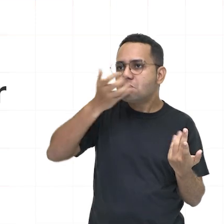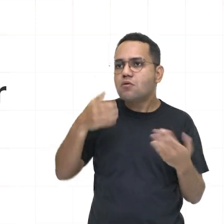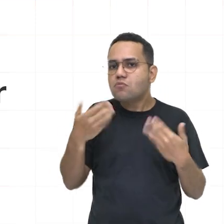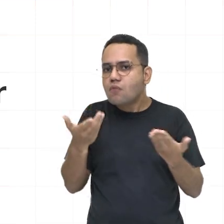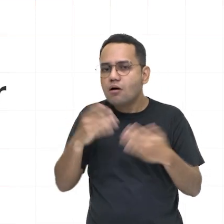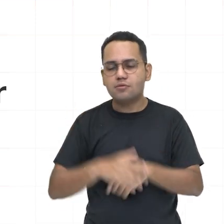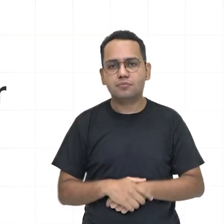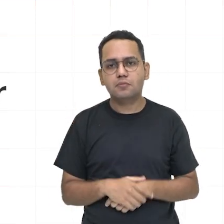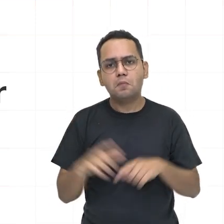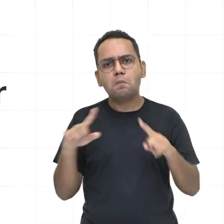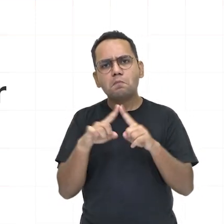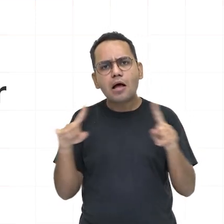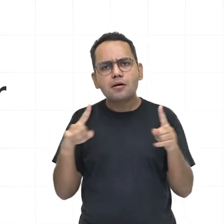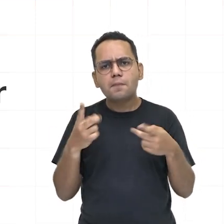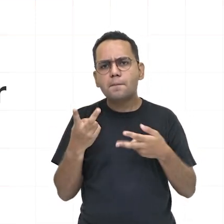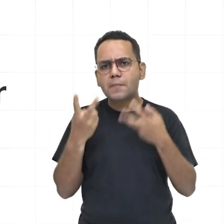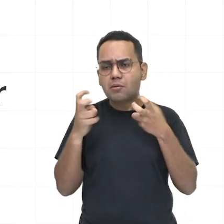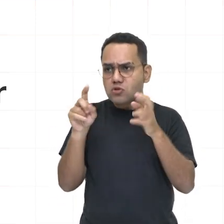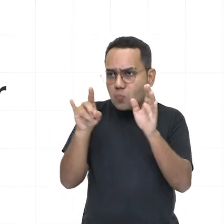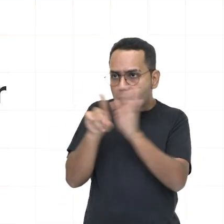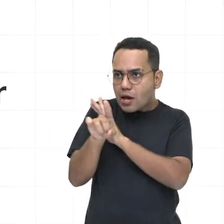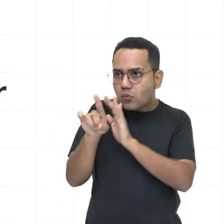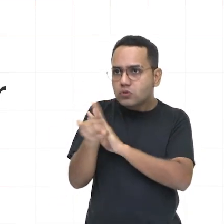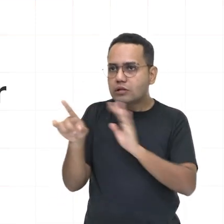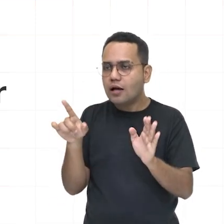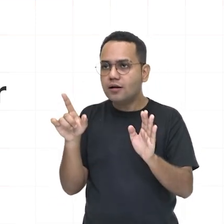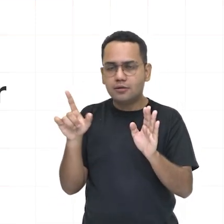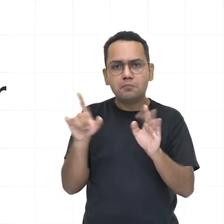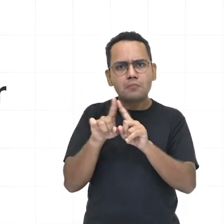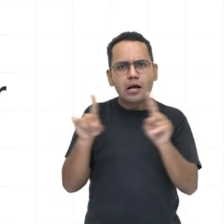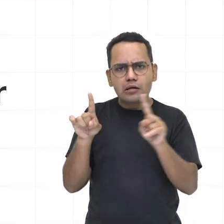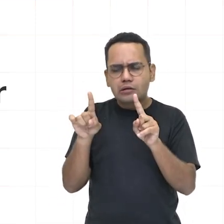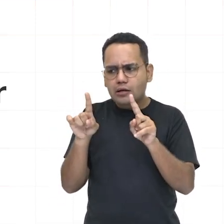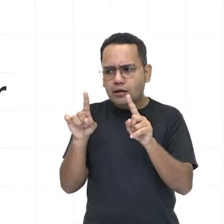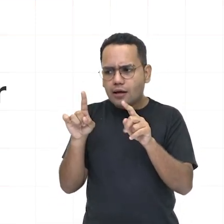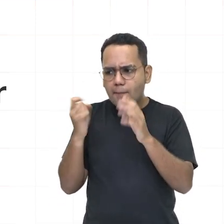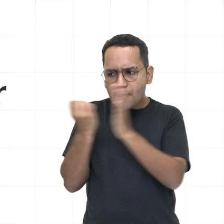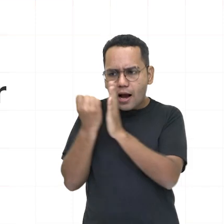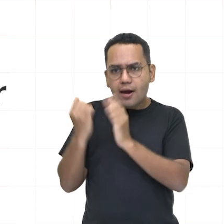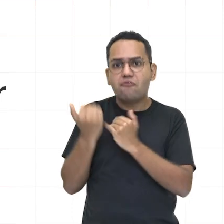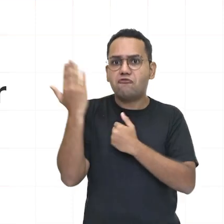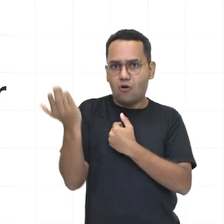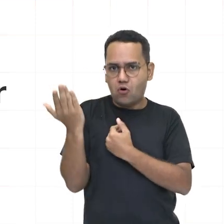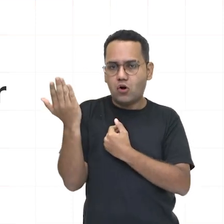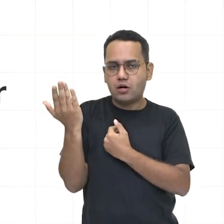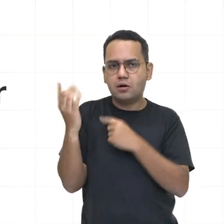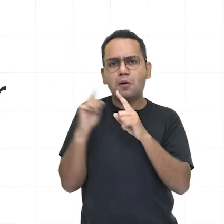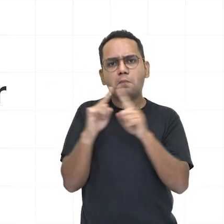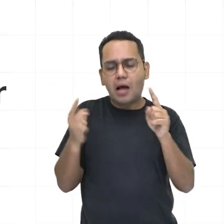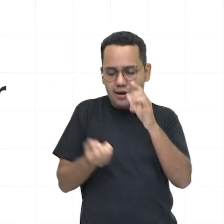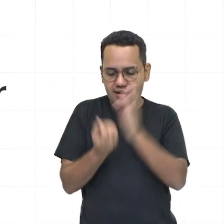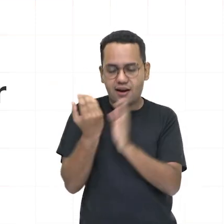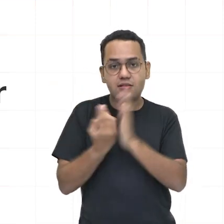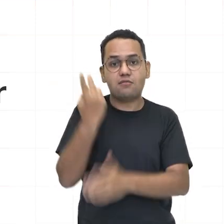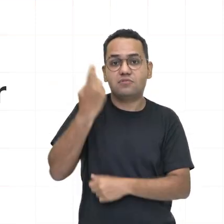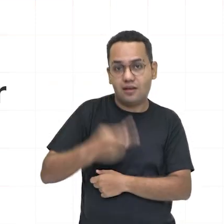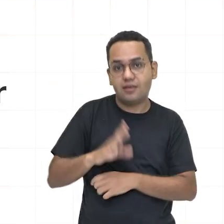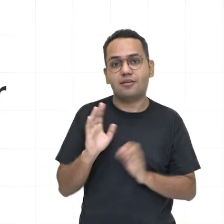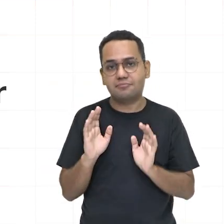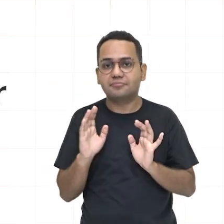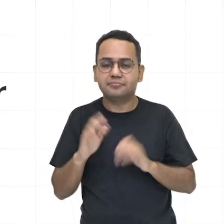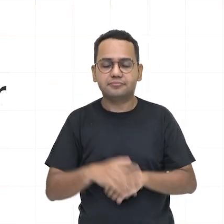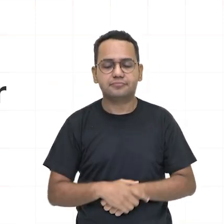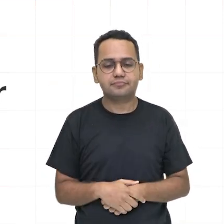filiais dessas grandes empresas aqui, né, em algum lugar do Brasil. Então, como é que ficou